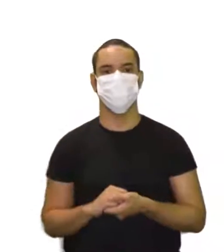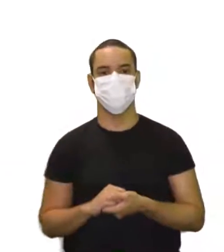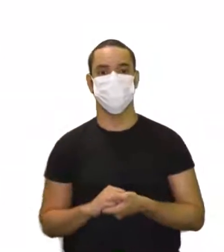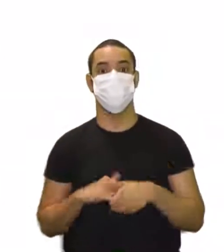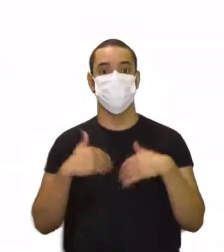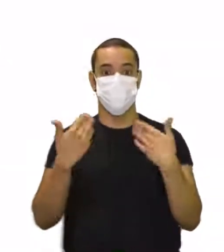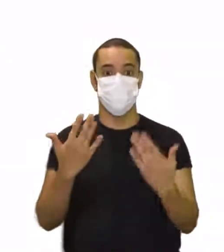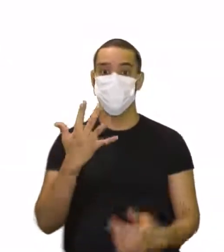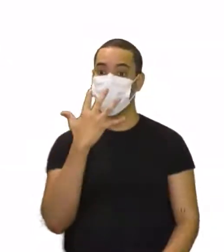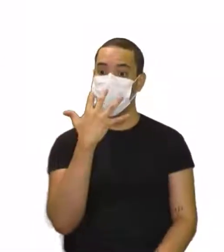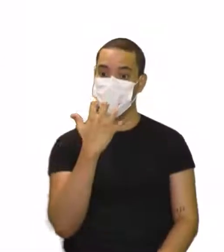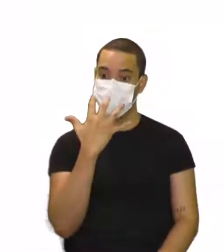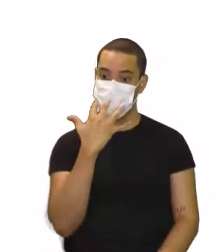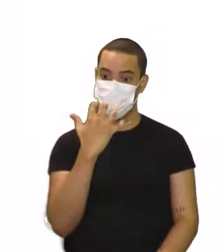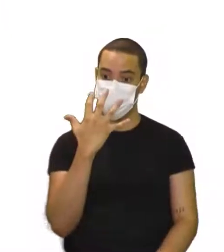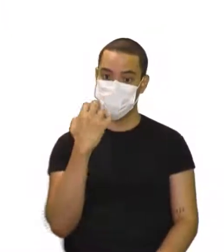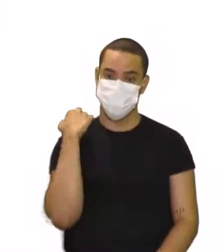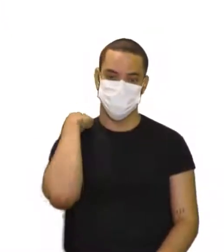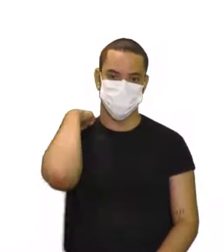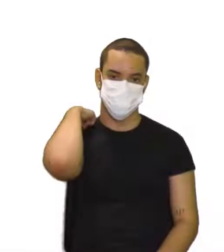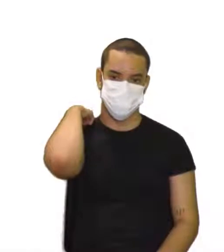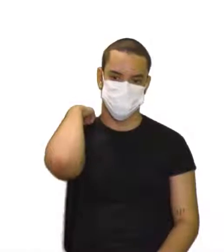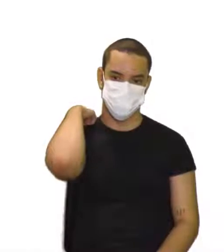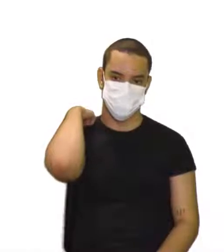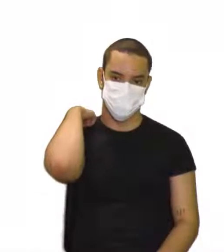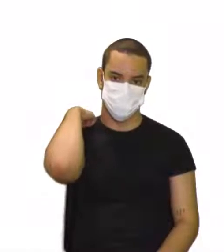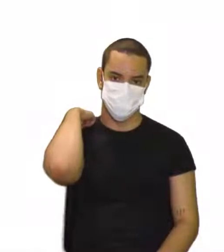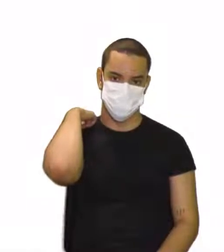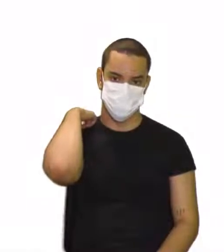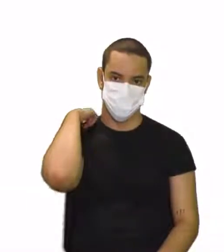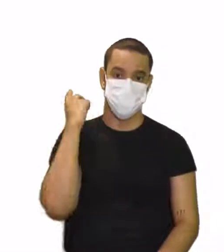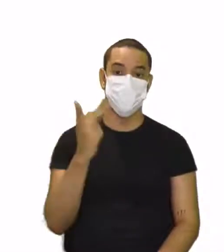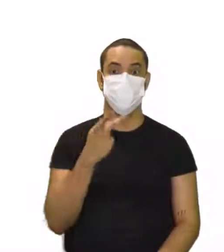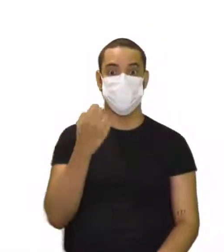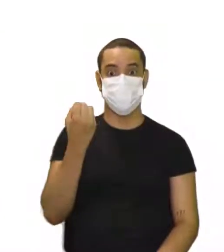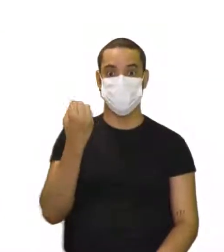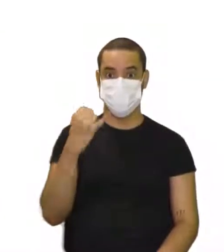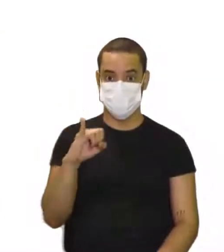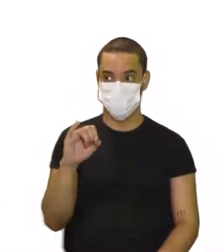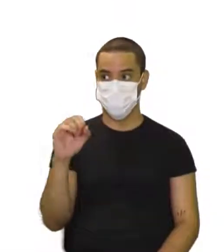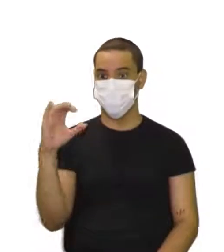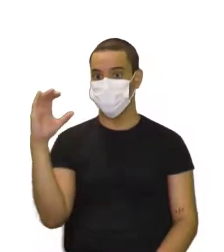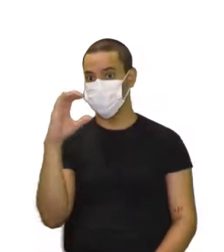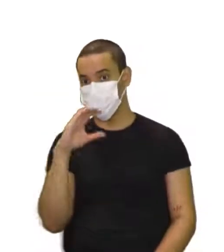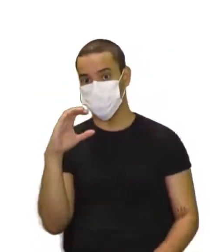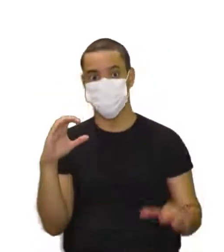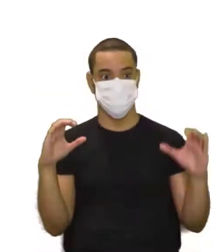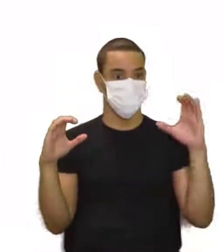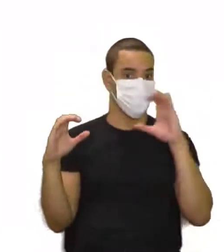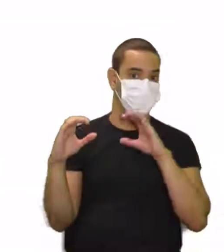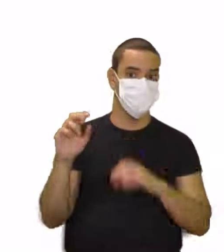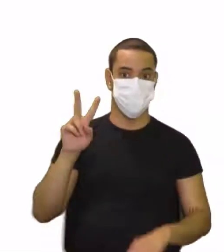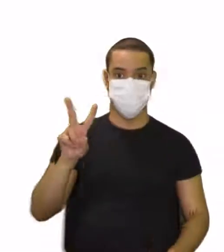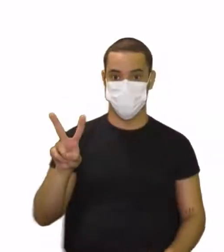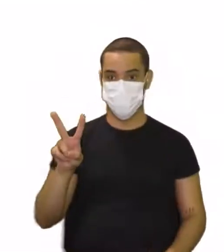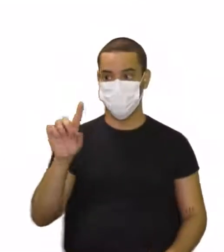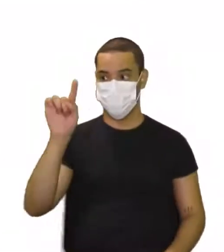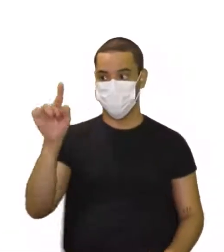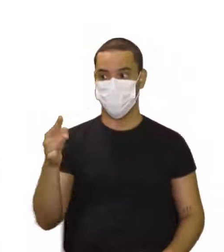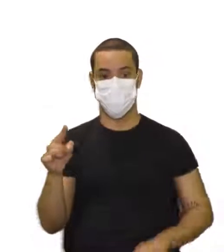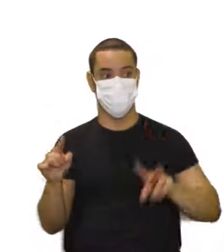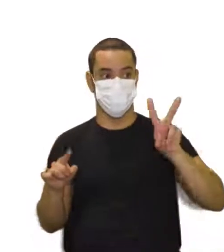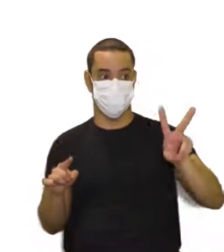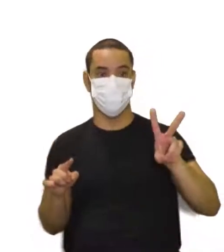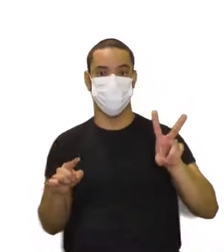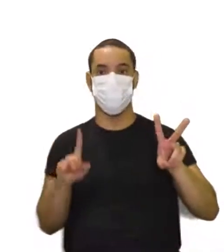de Einstein, se uma velocidade e outra, duas diferentes, pensa aí, V' e V, são